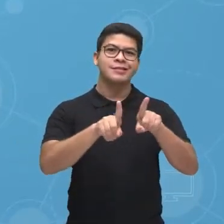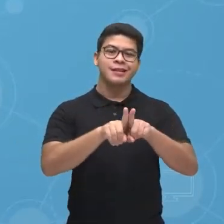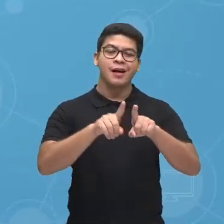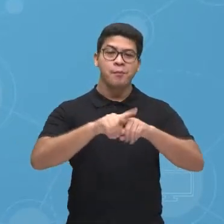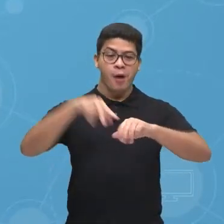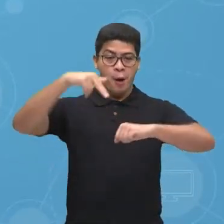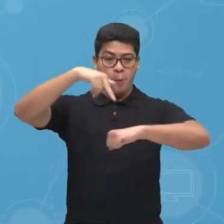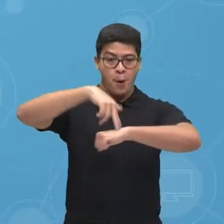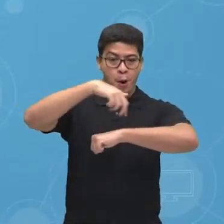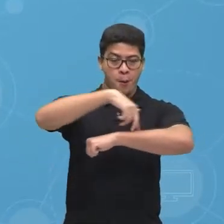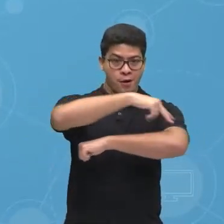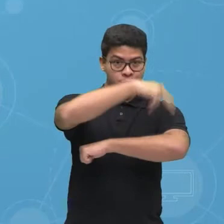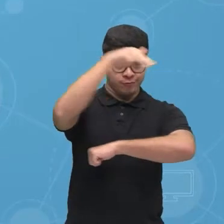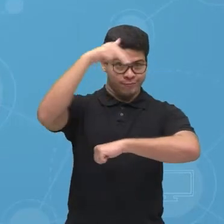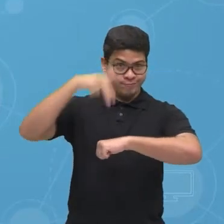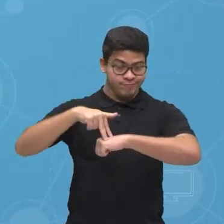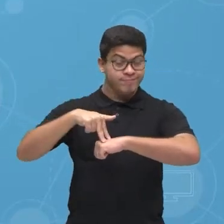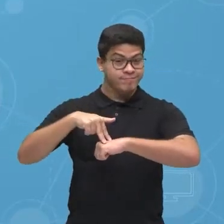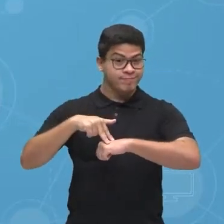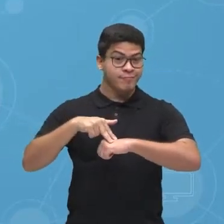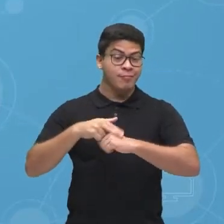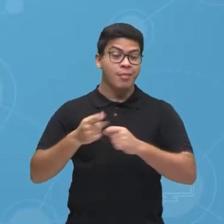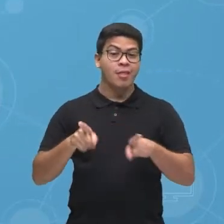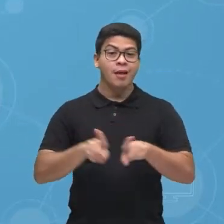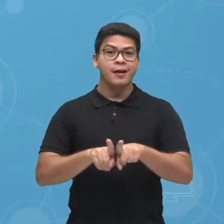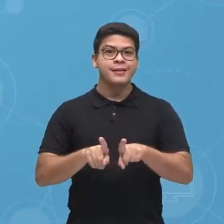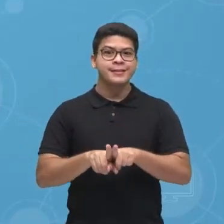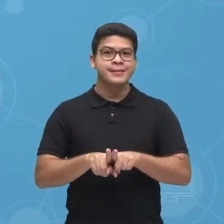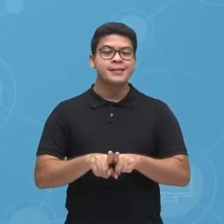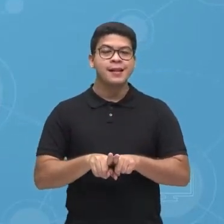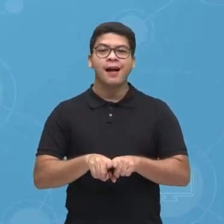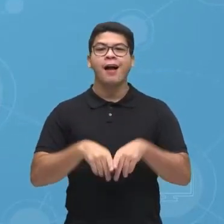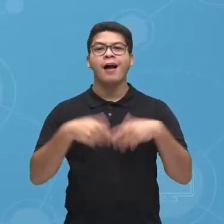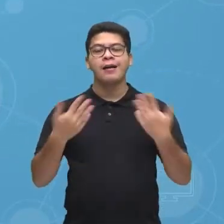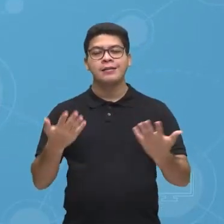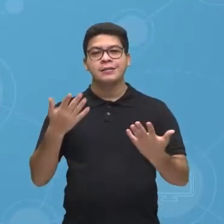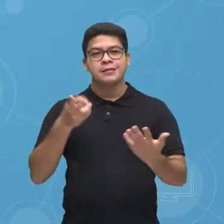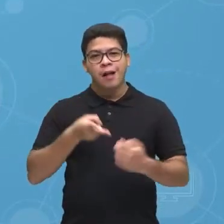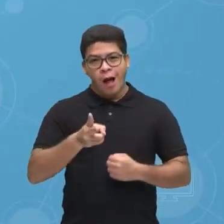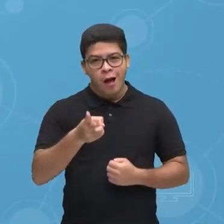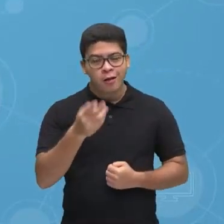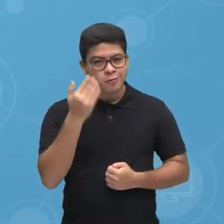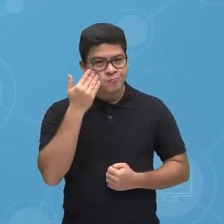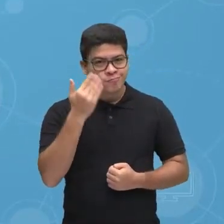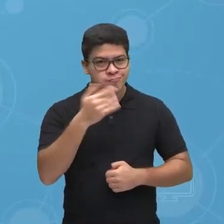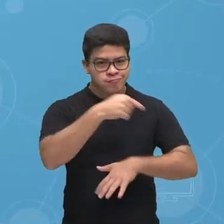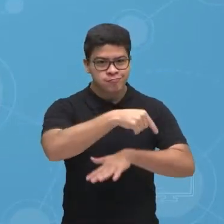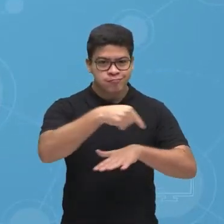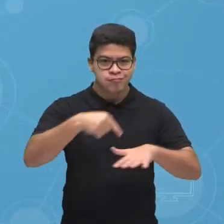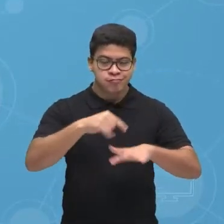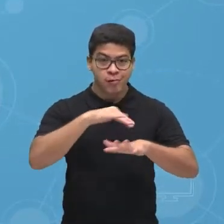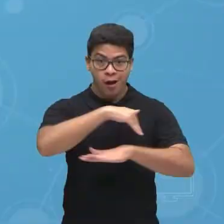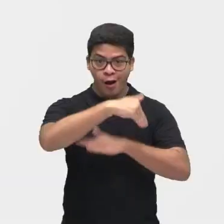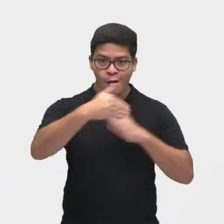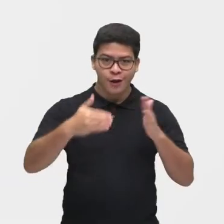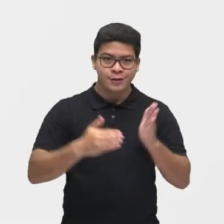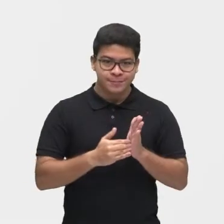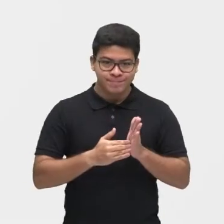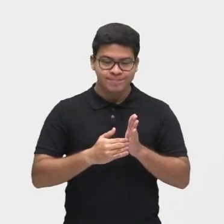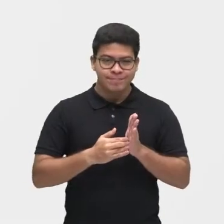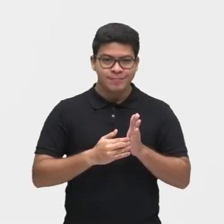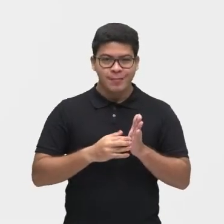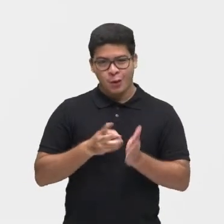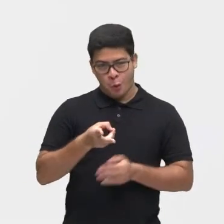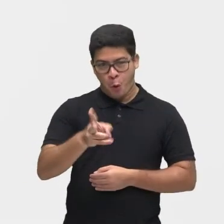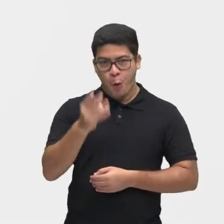Porque a respiração, principalmente, é um ponto crucial em todas as modalidades, tá? Prosseguindo aí, ó,